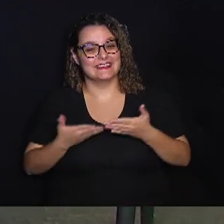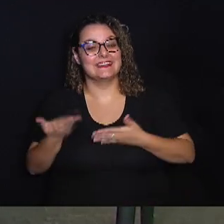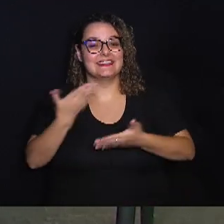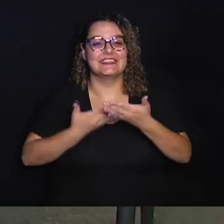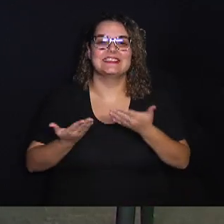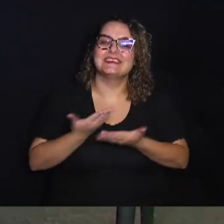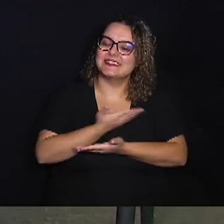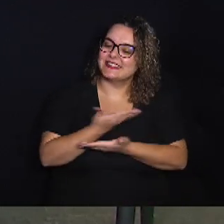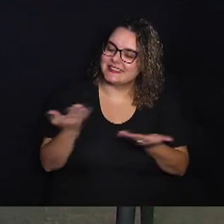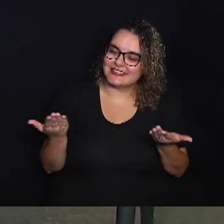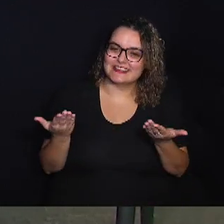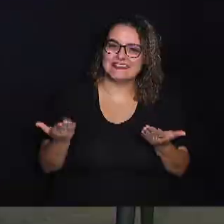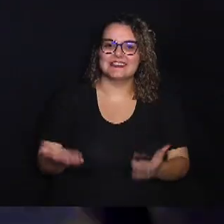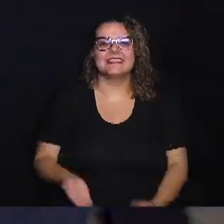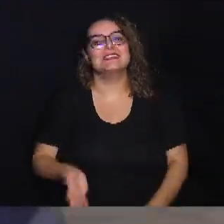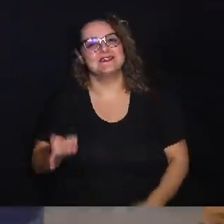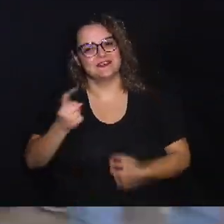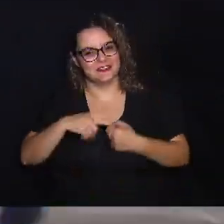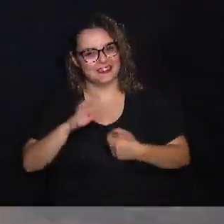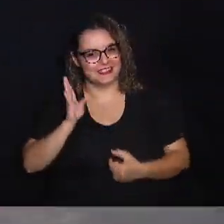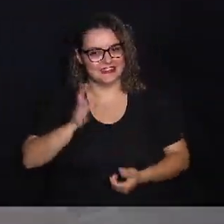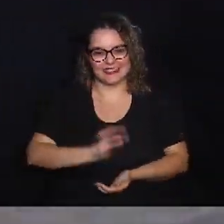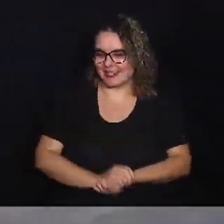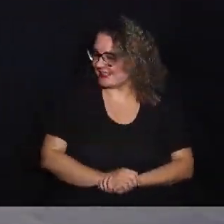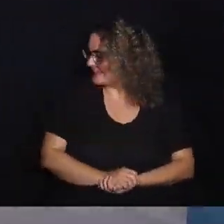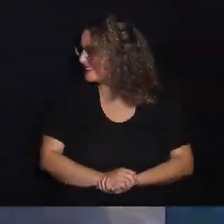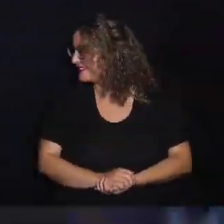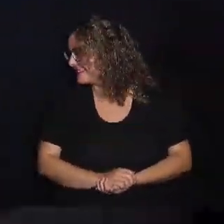com vocês então e volta já já.